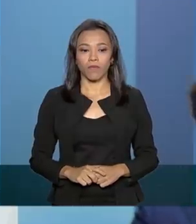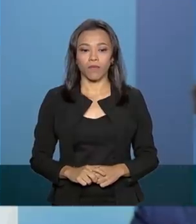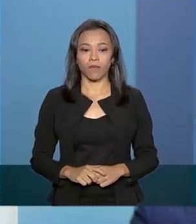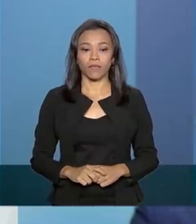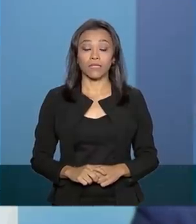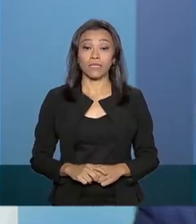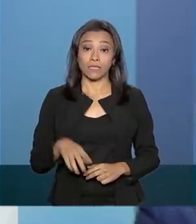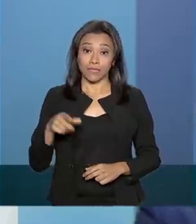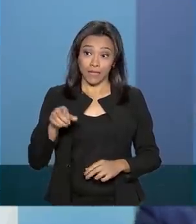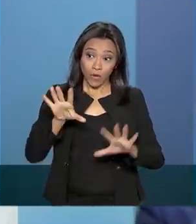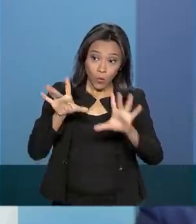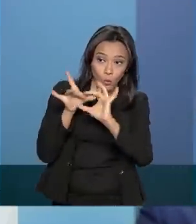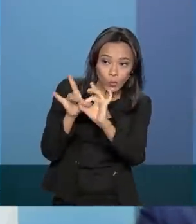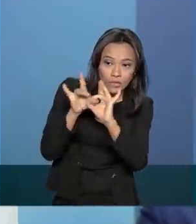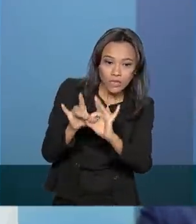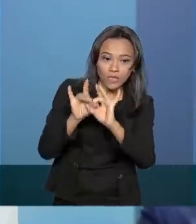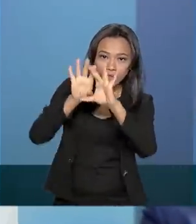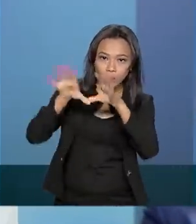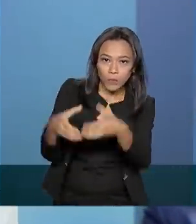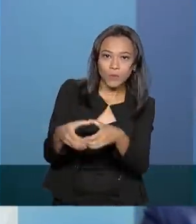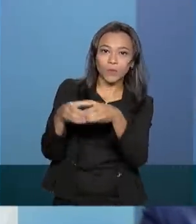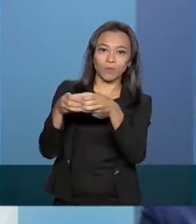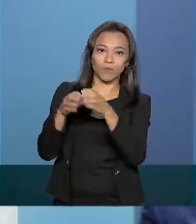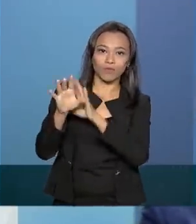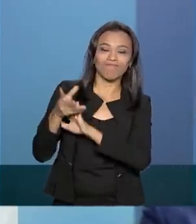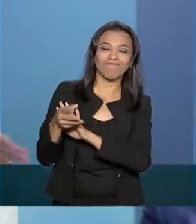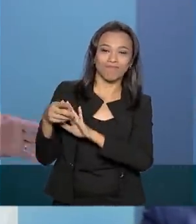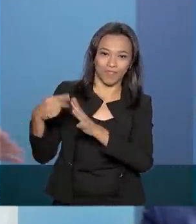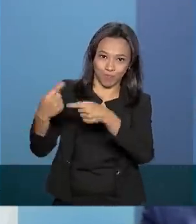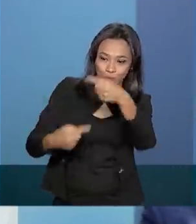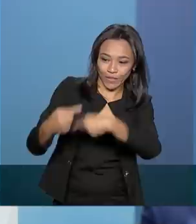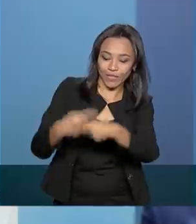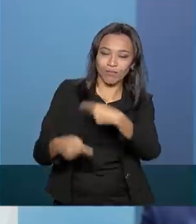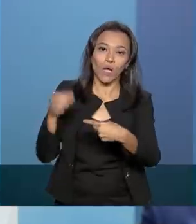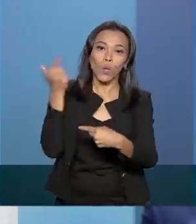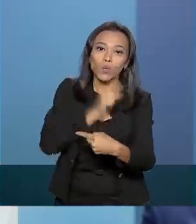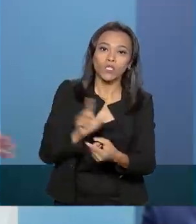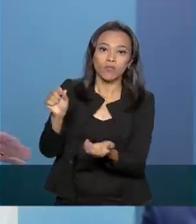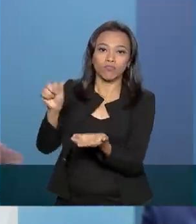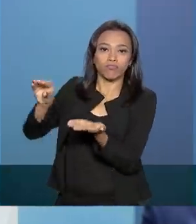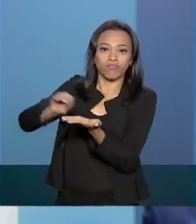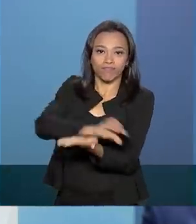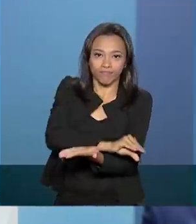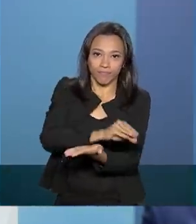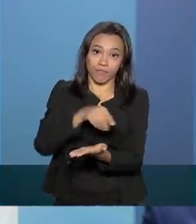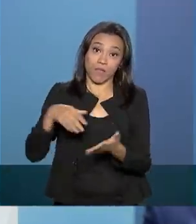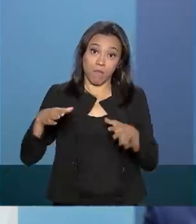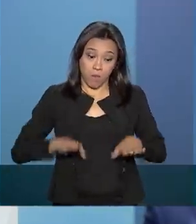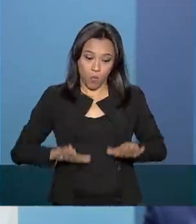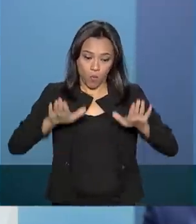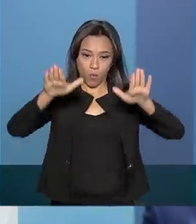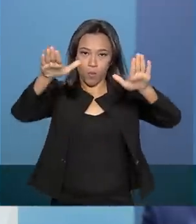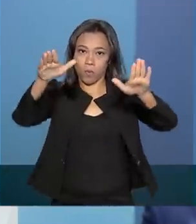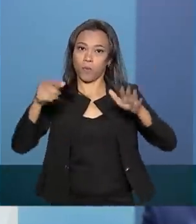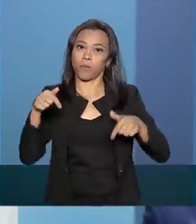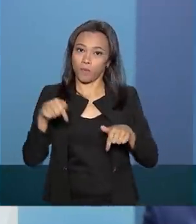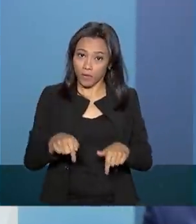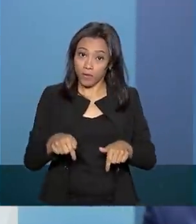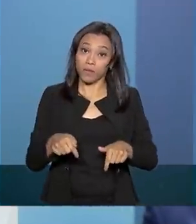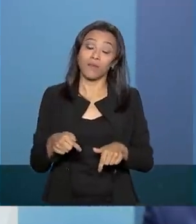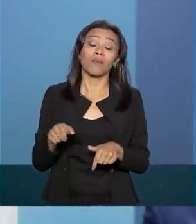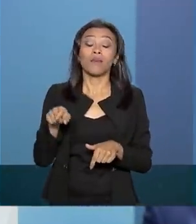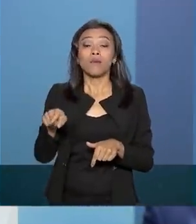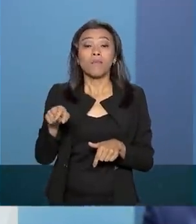A união da bancada para conseguir recursos para esse aeroporto, a gente vai pedir um pouquinho menos, mas a mesma união